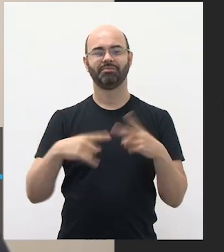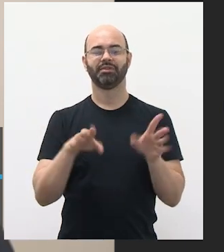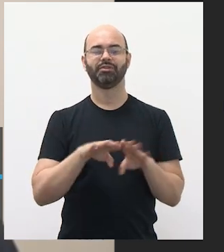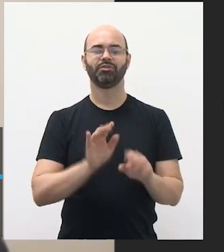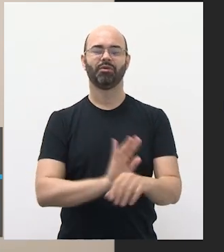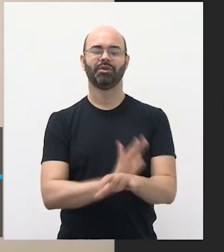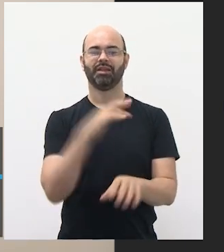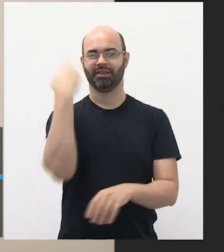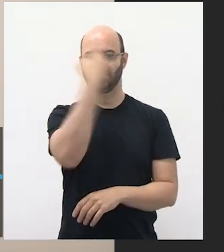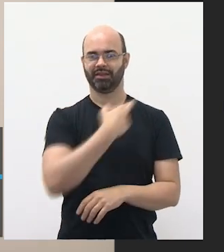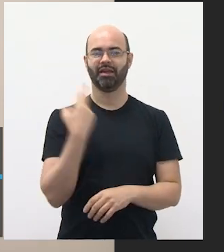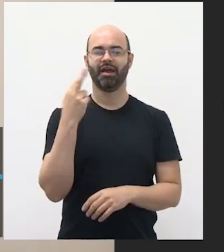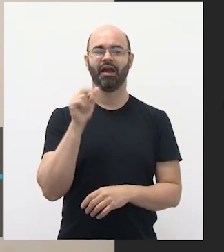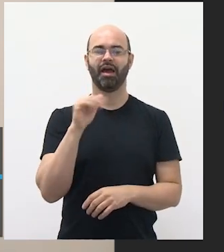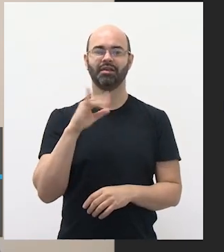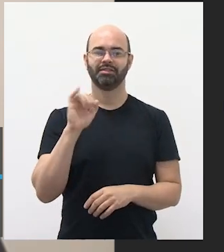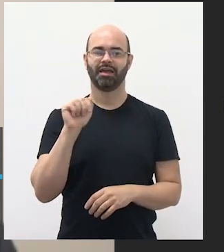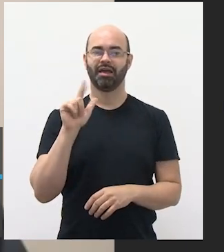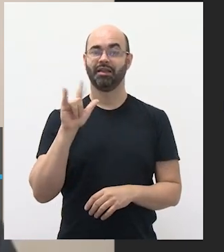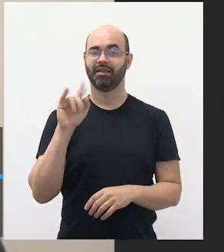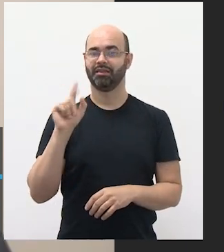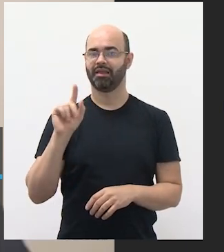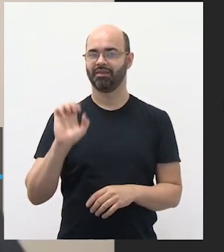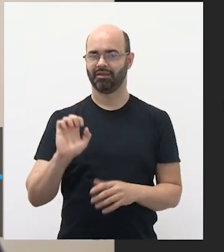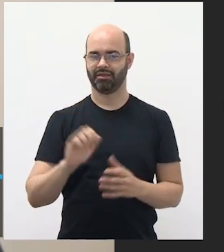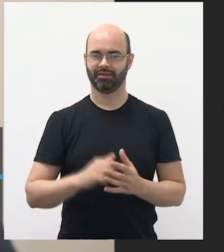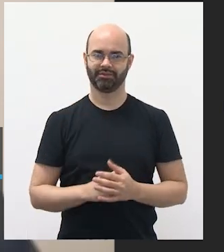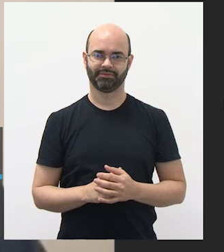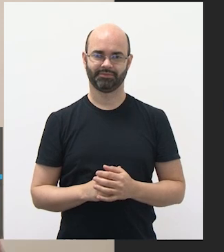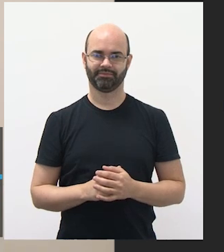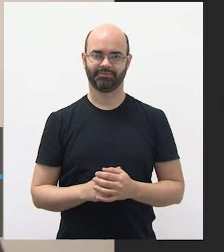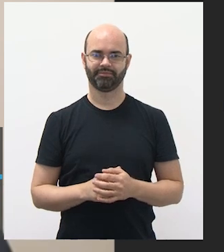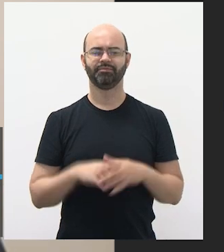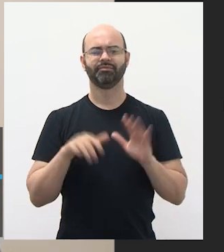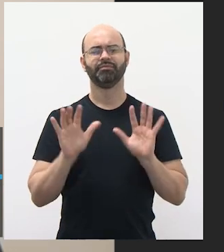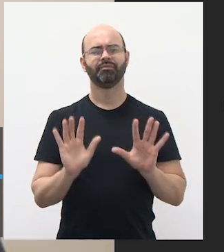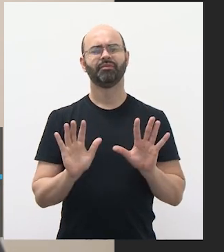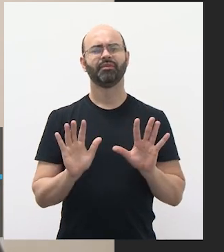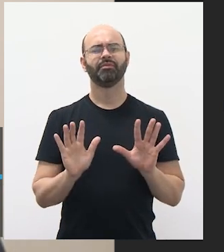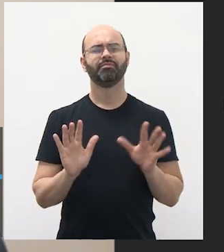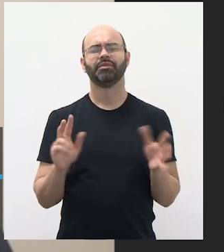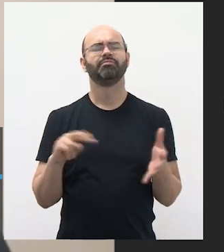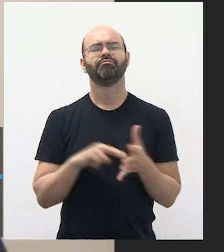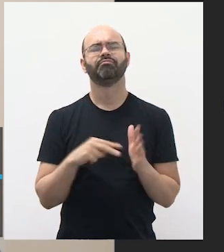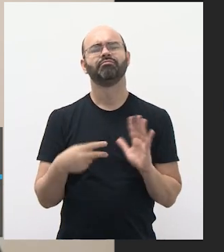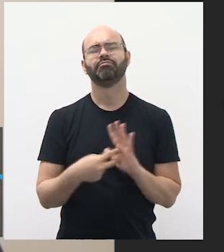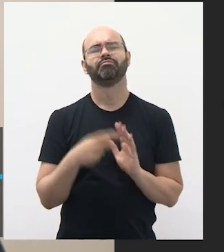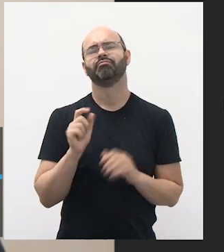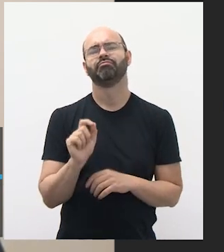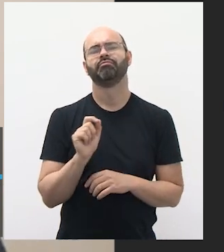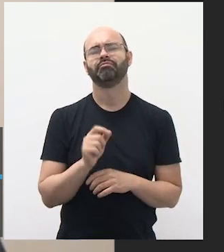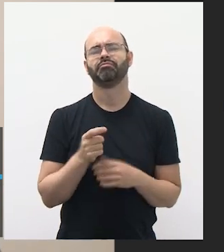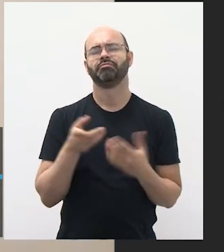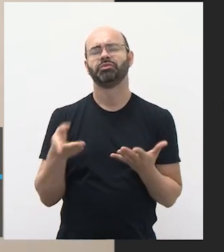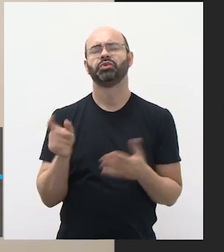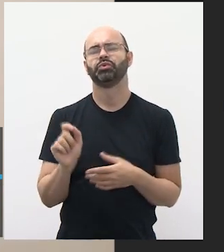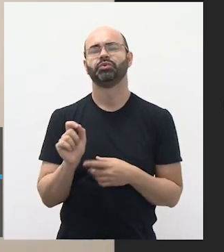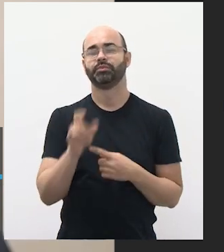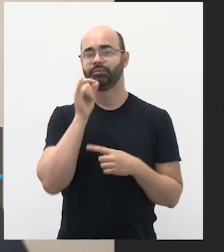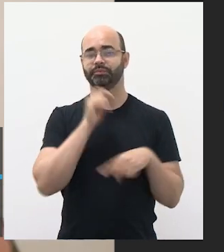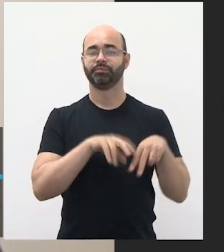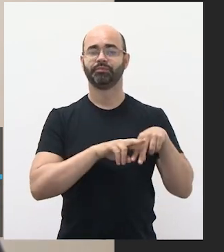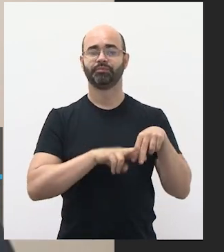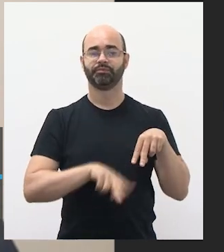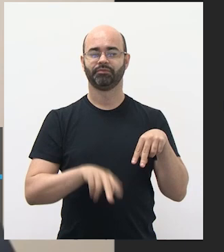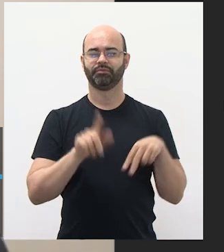também. E aí pensando, então, né, no que seria isso. Questão de gênero,